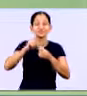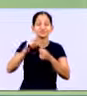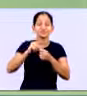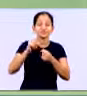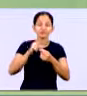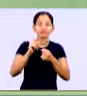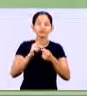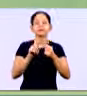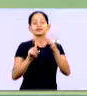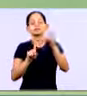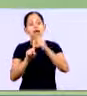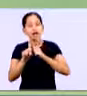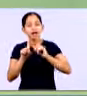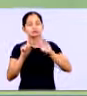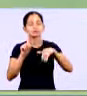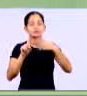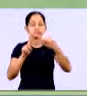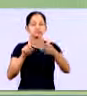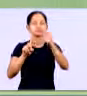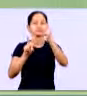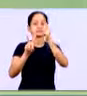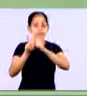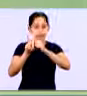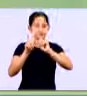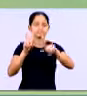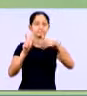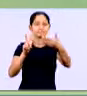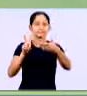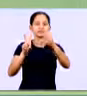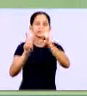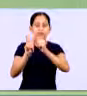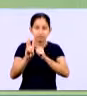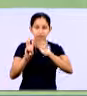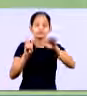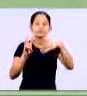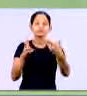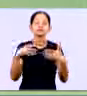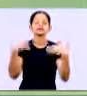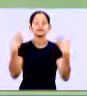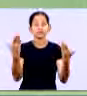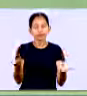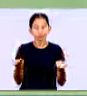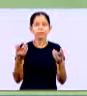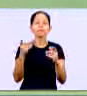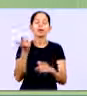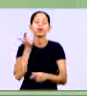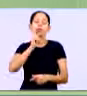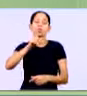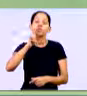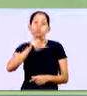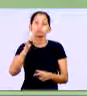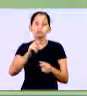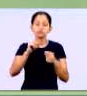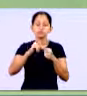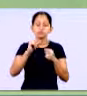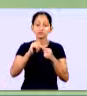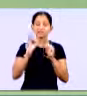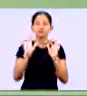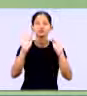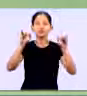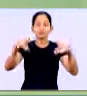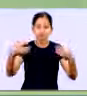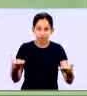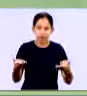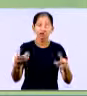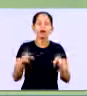cada período do orçamento, para atender às necessidades de vendas e gerar o estoque final desejado,